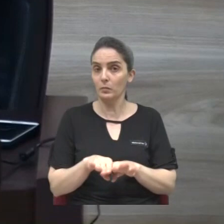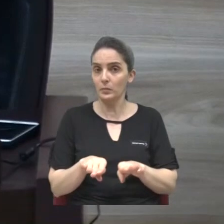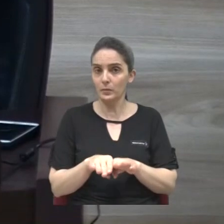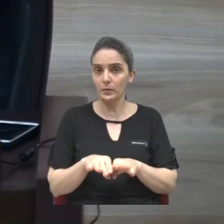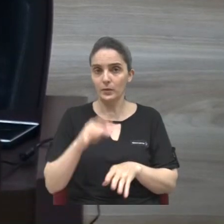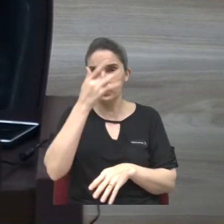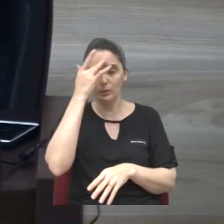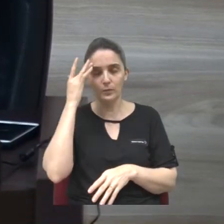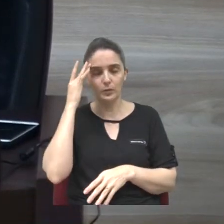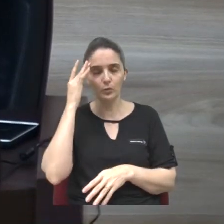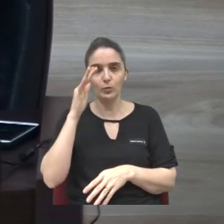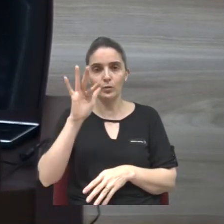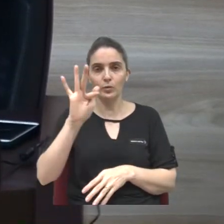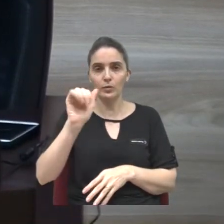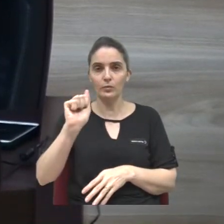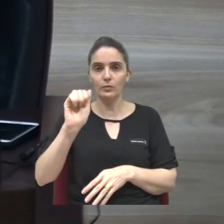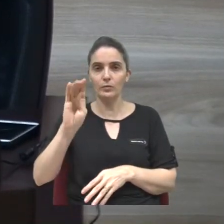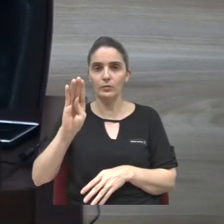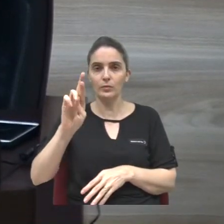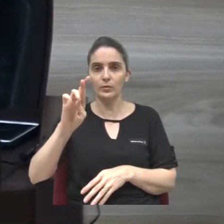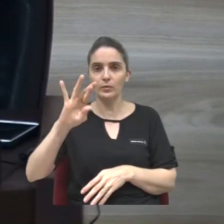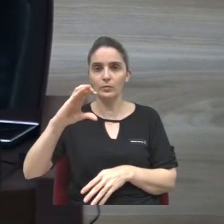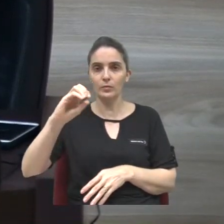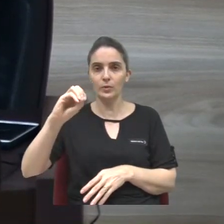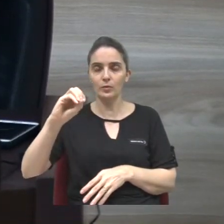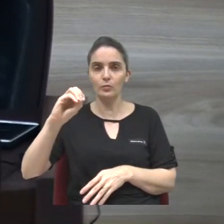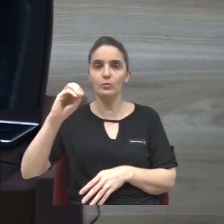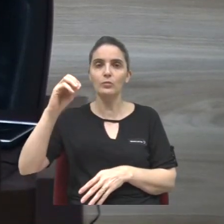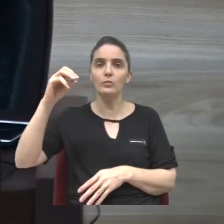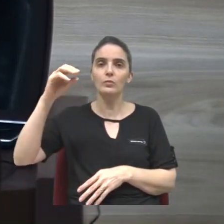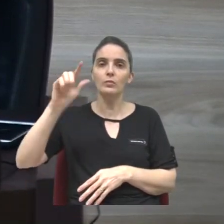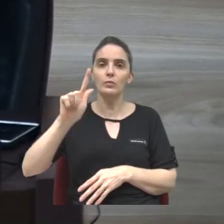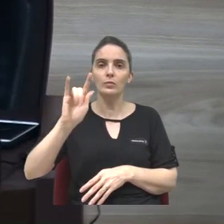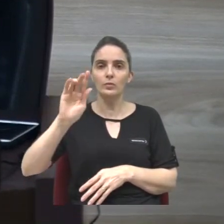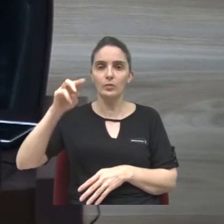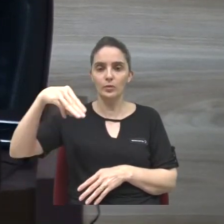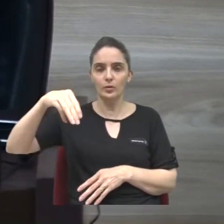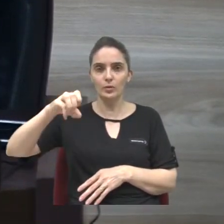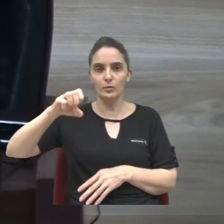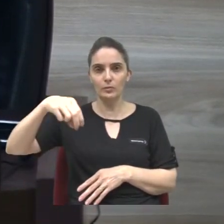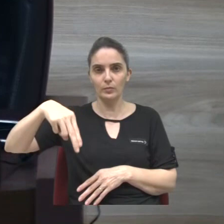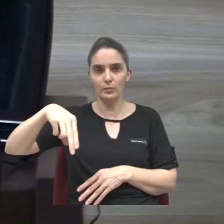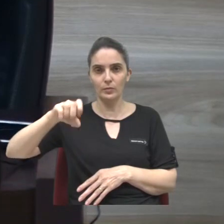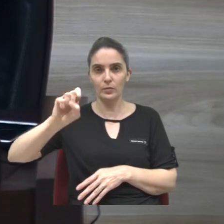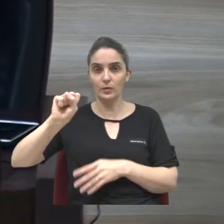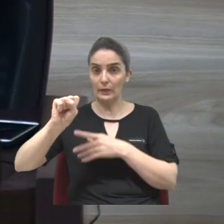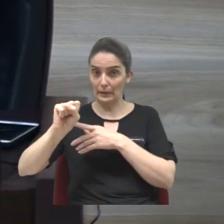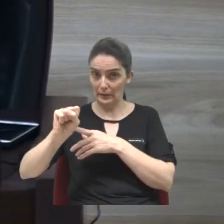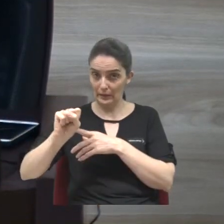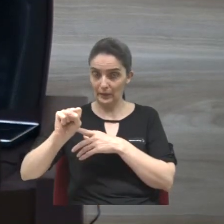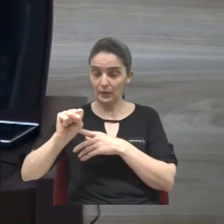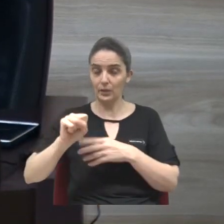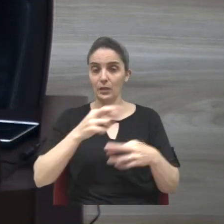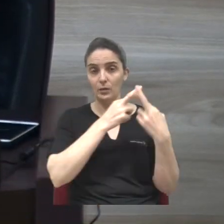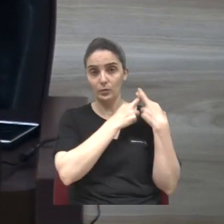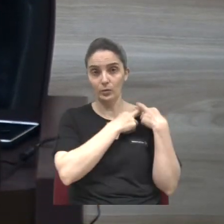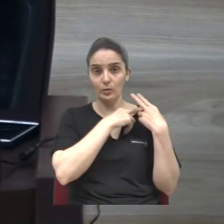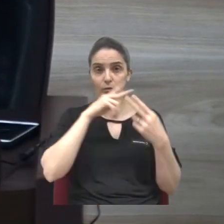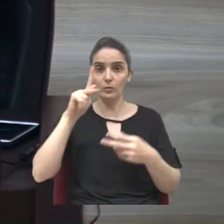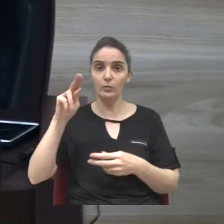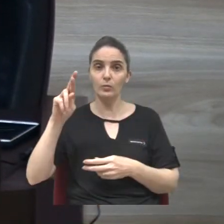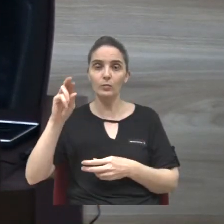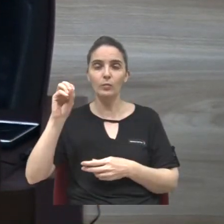Fabrício Moreira de Mendes, coordenador do PROCON de Limeira, segundo o qual esse órgão realizou entre